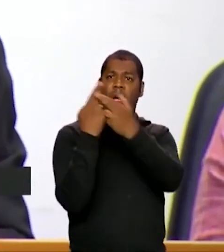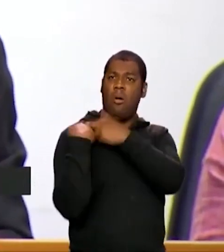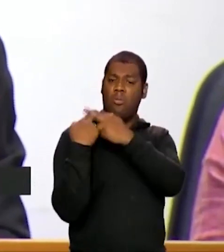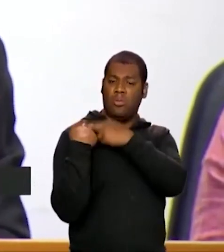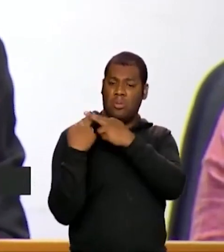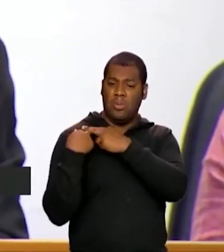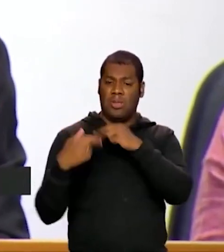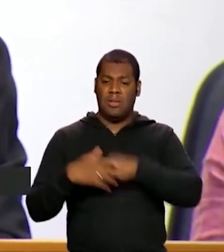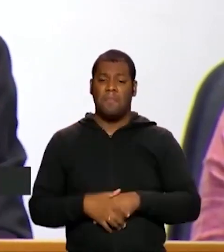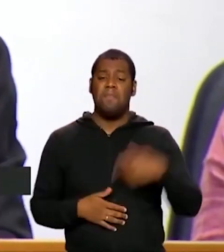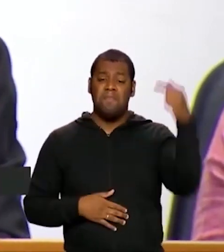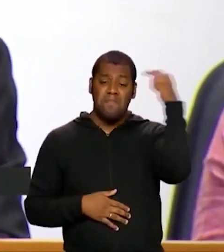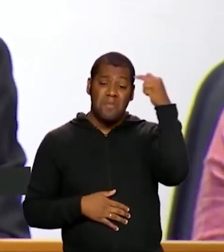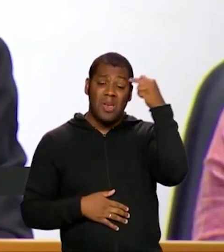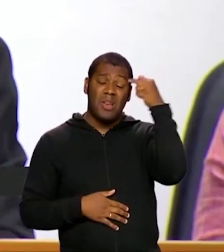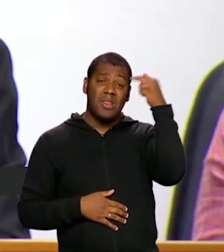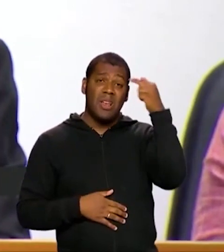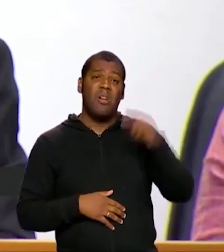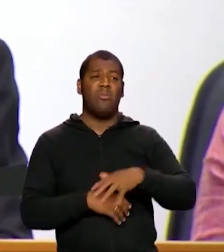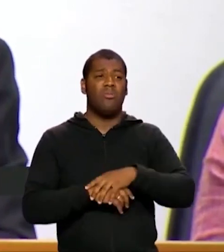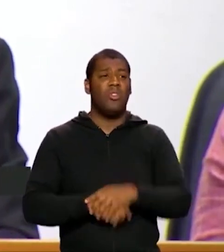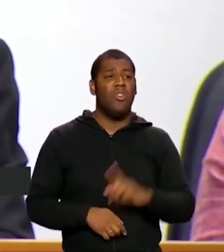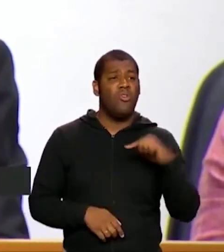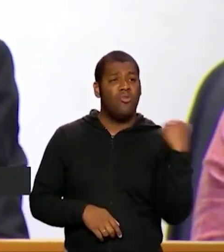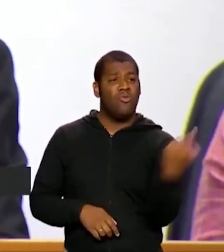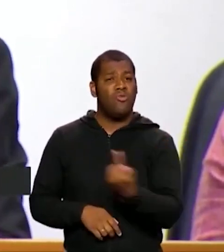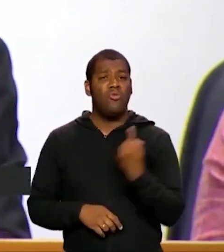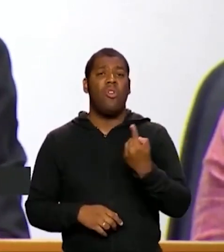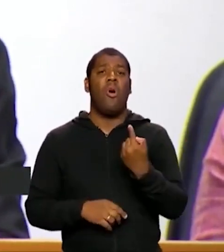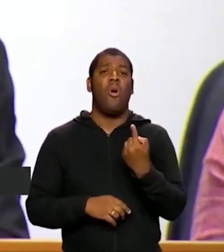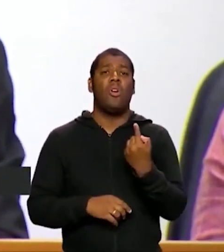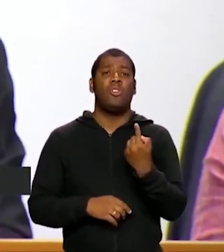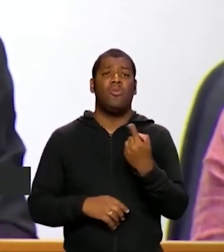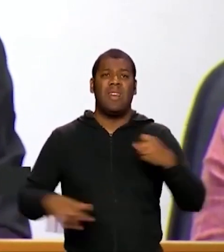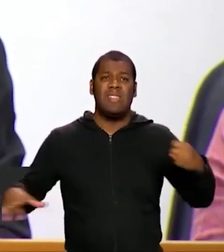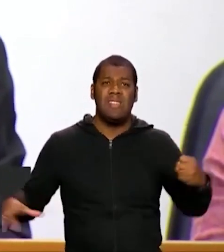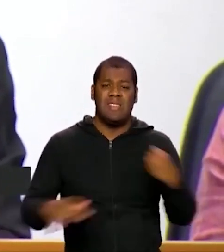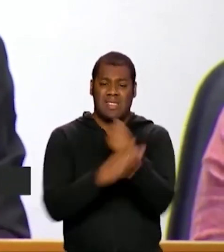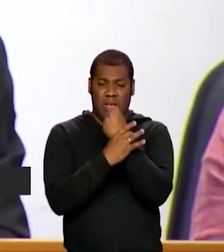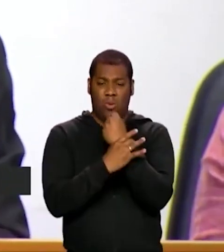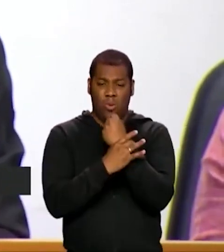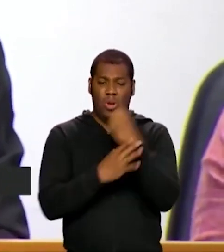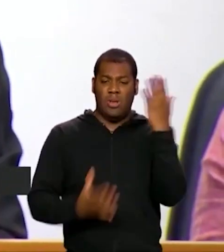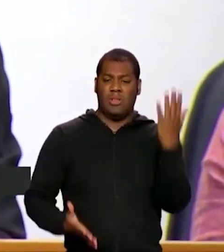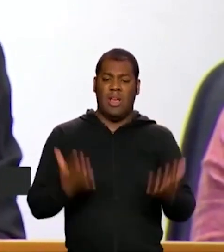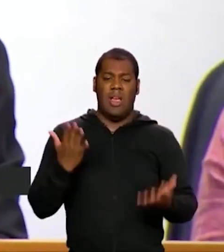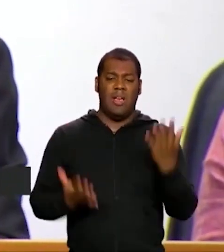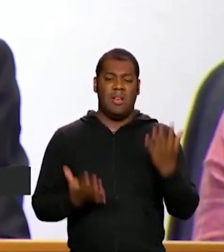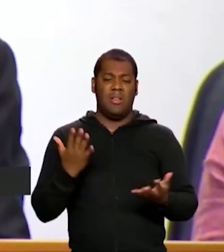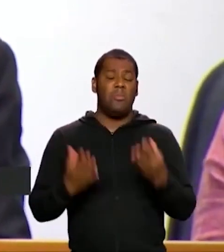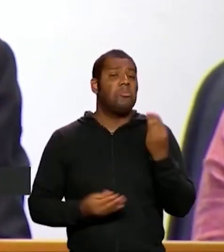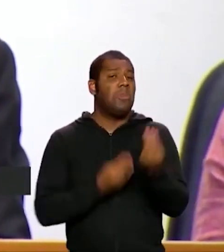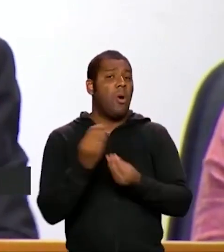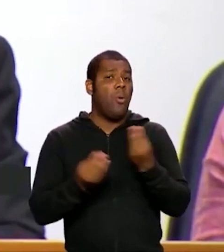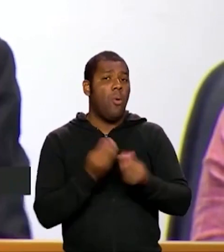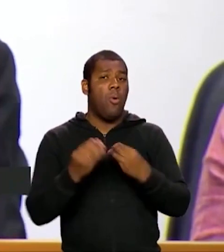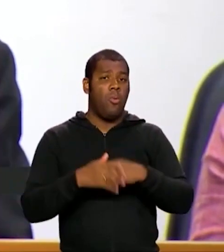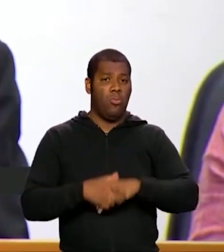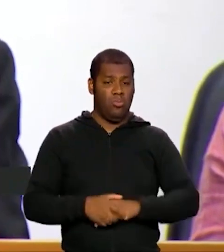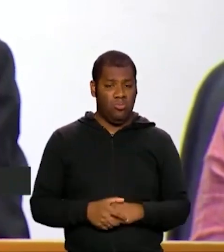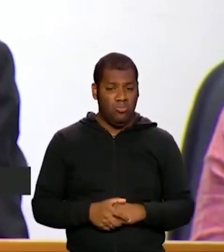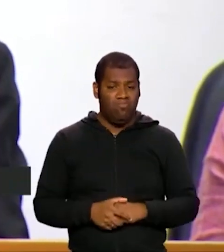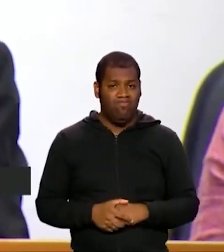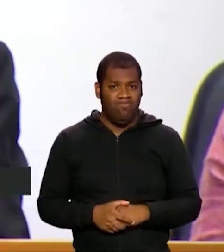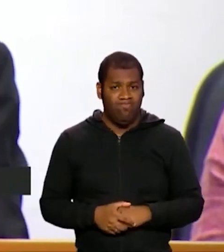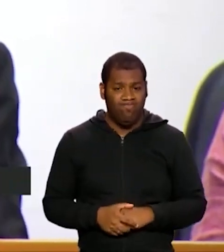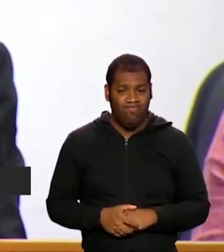refletir de como nós possamos garantir o equilíbrio jornada não pode ser